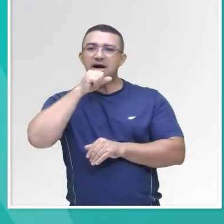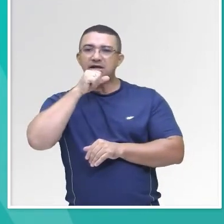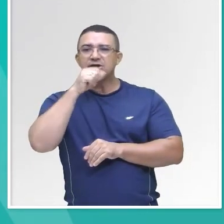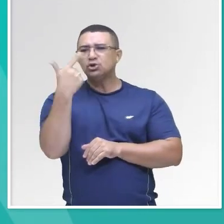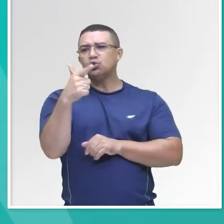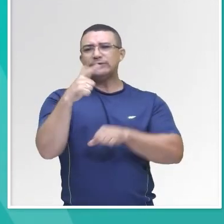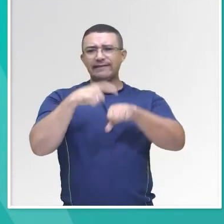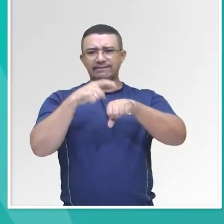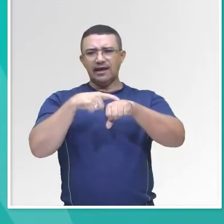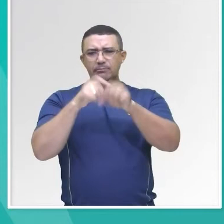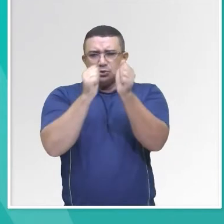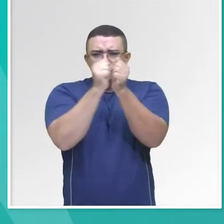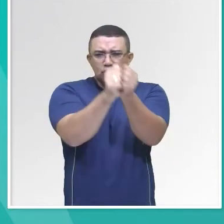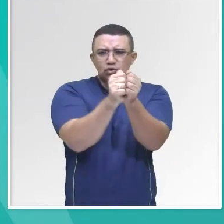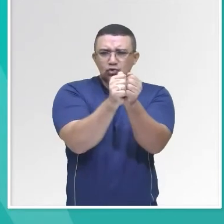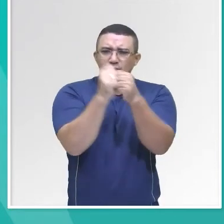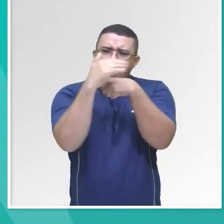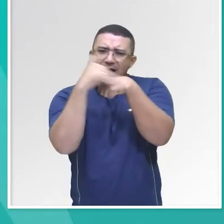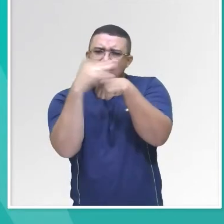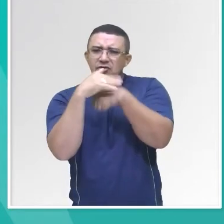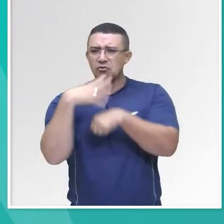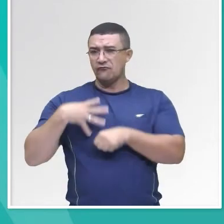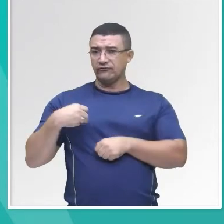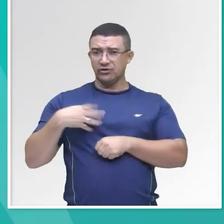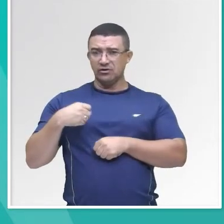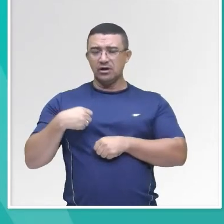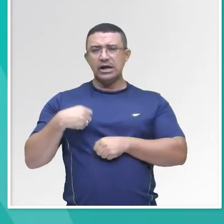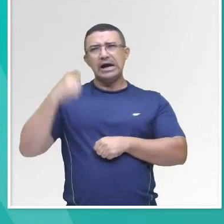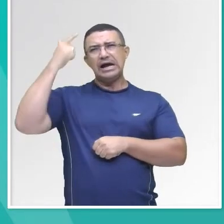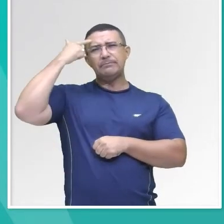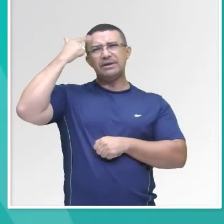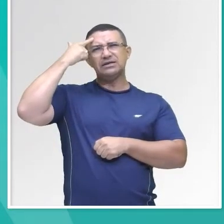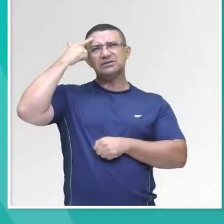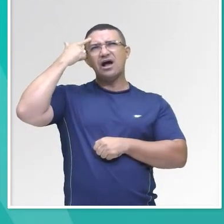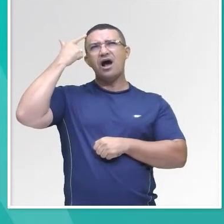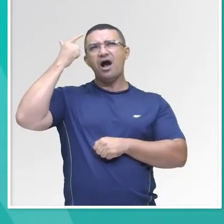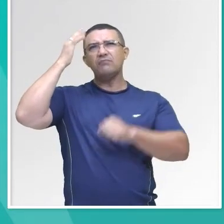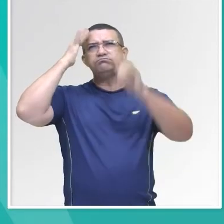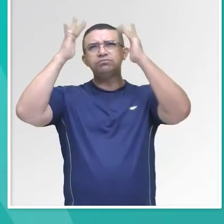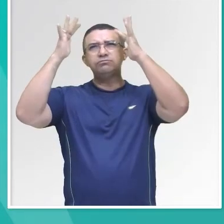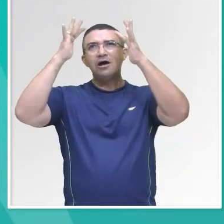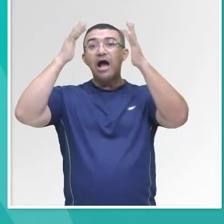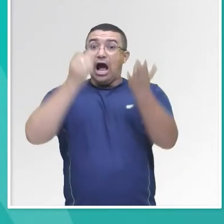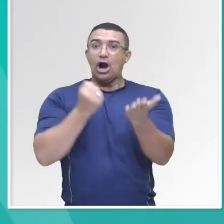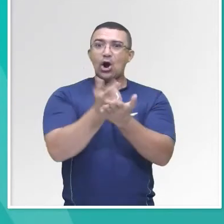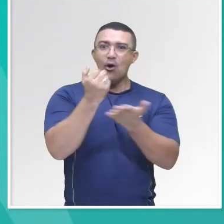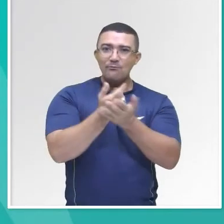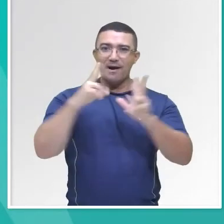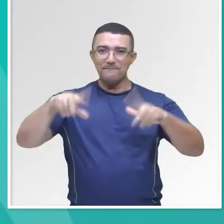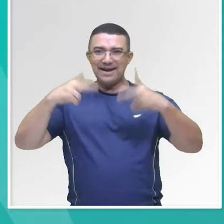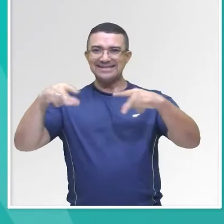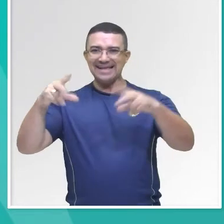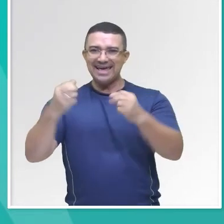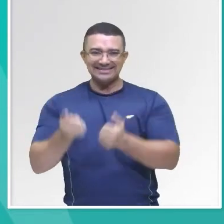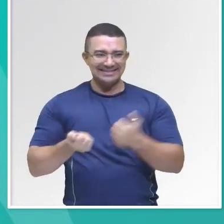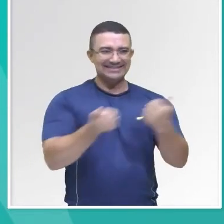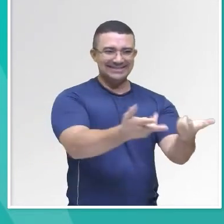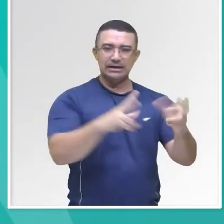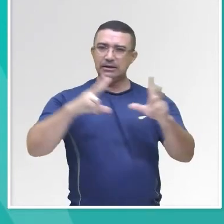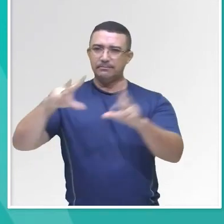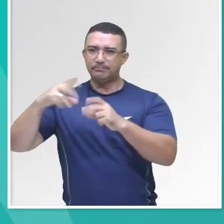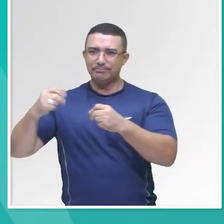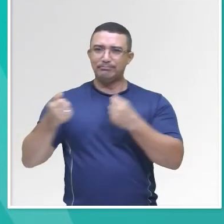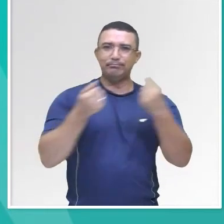vai suprir o amor do filho, mas não é assim, não é? Então, com isso não